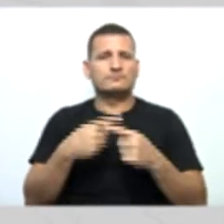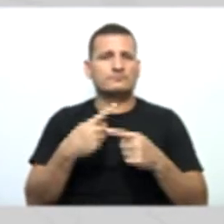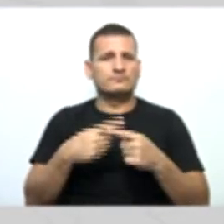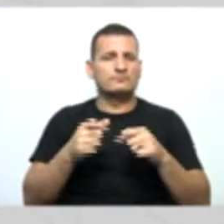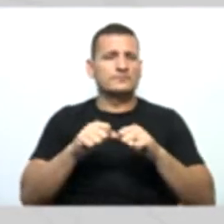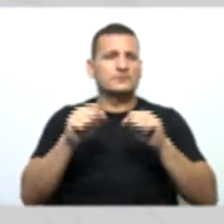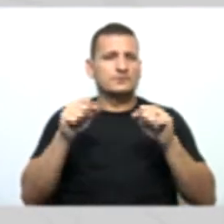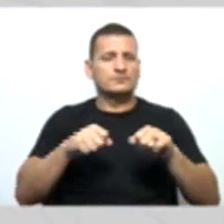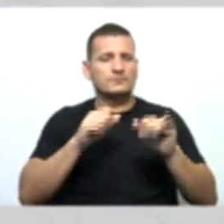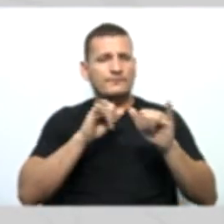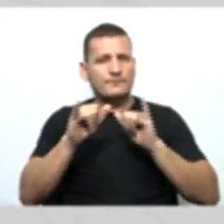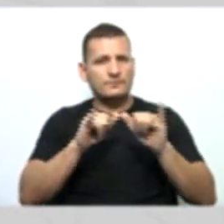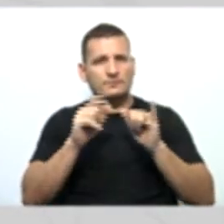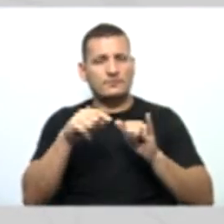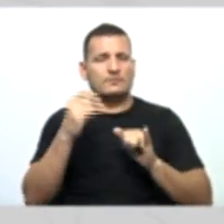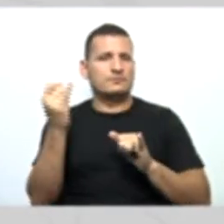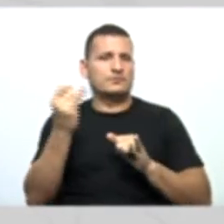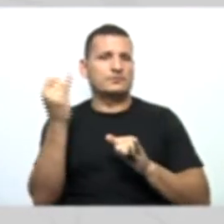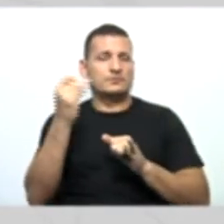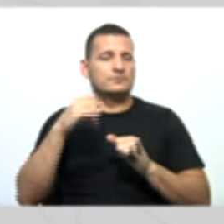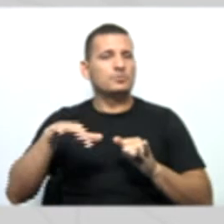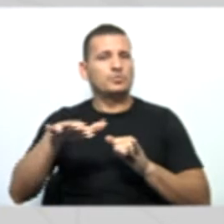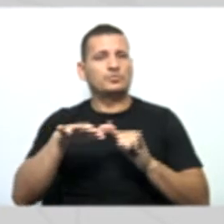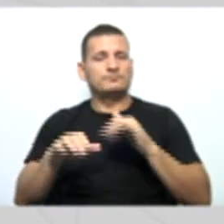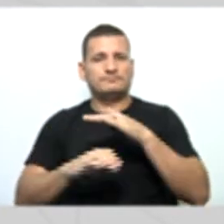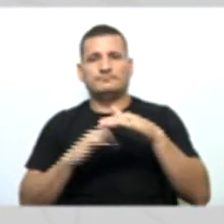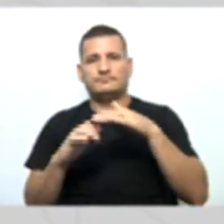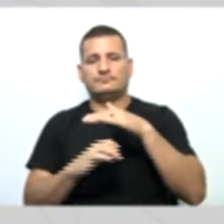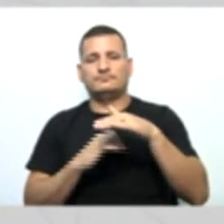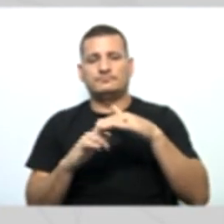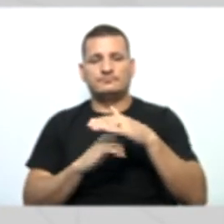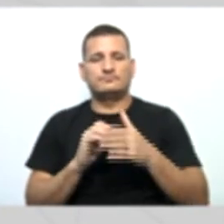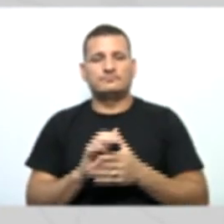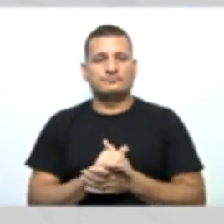são importantes no mundo do negócio?